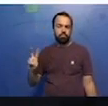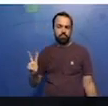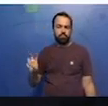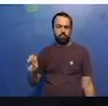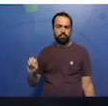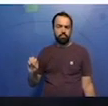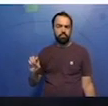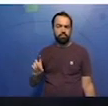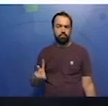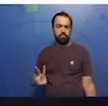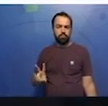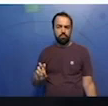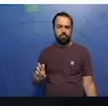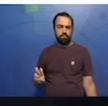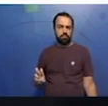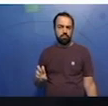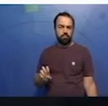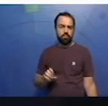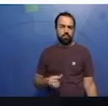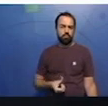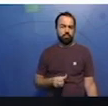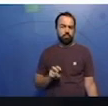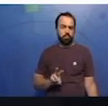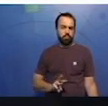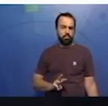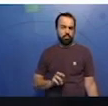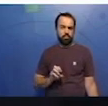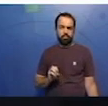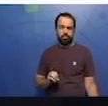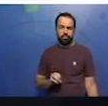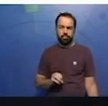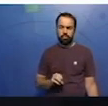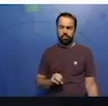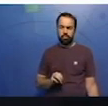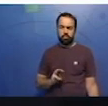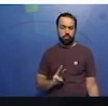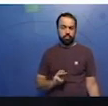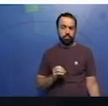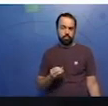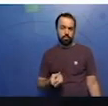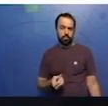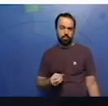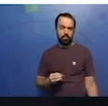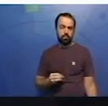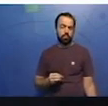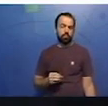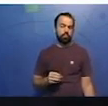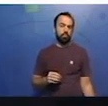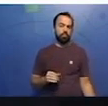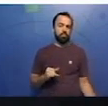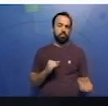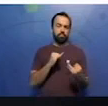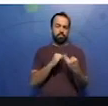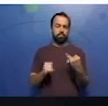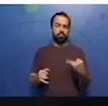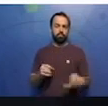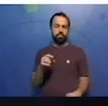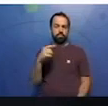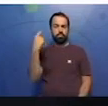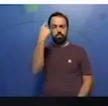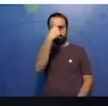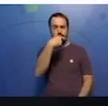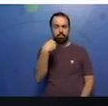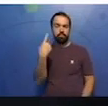30, 35, ou 35 não, professora, 30, era meia hora, lembra? Ah